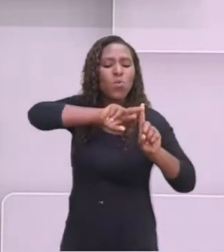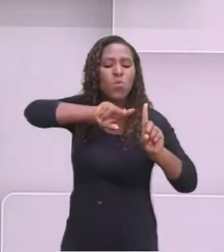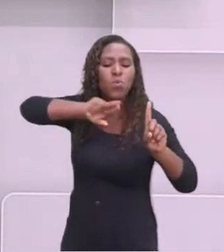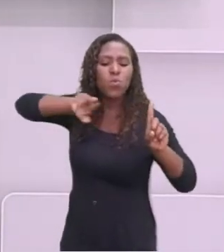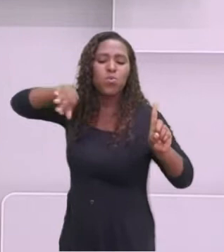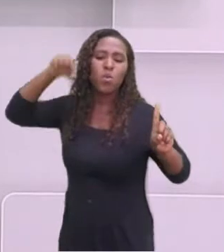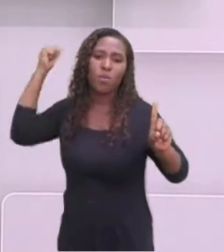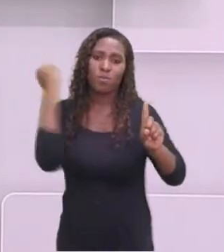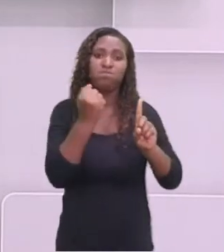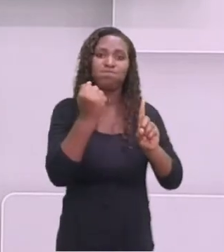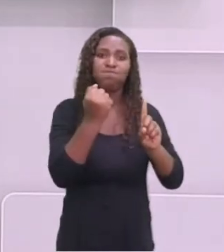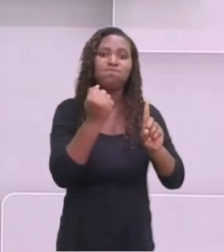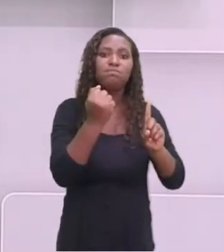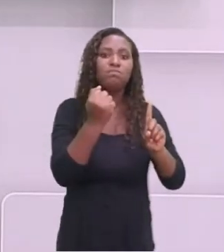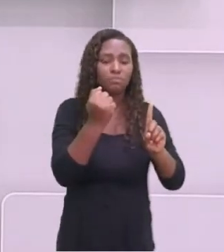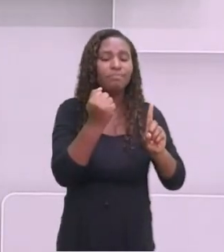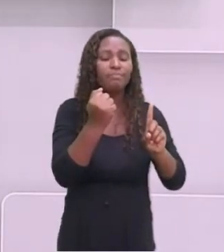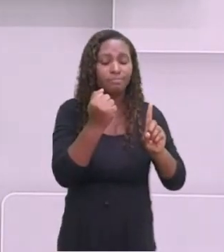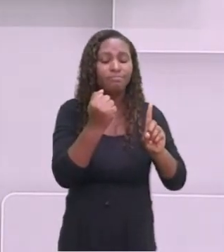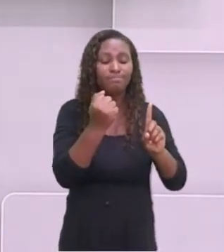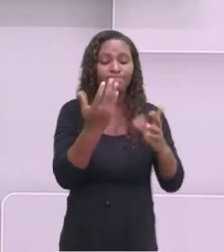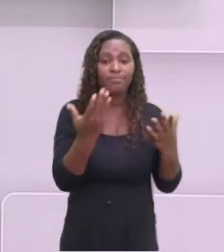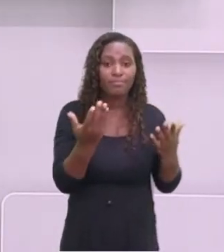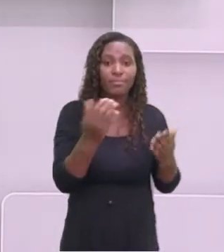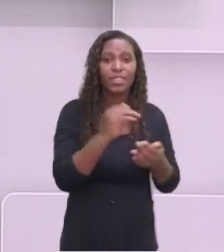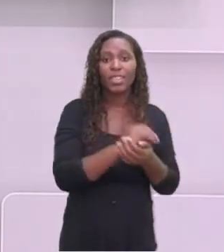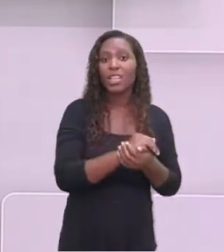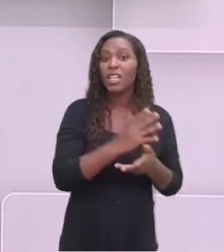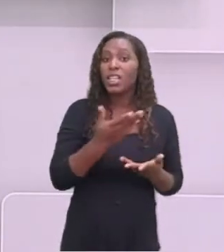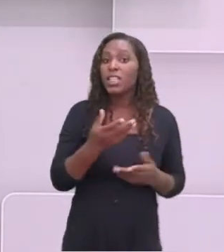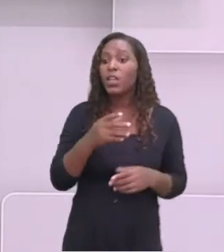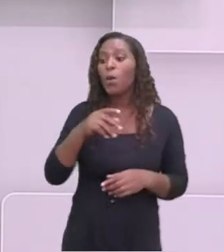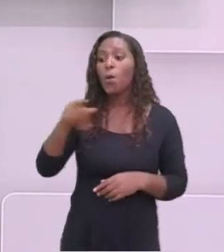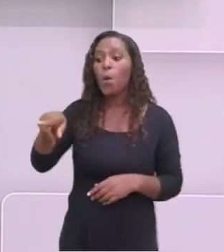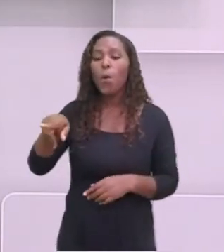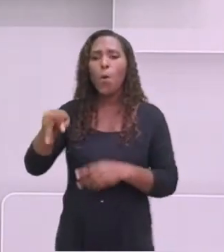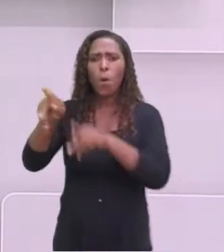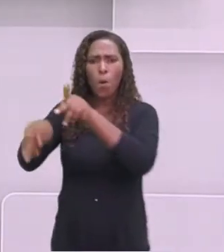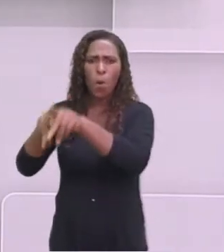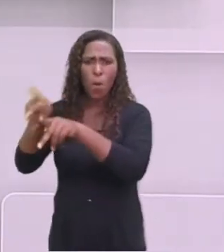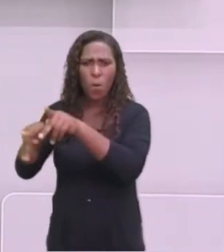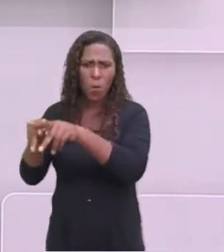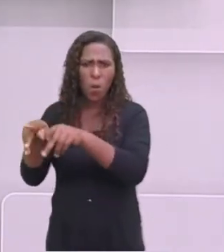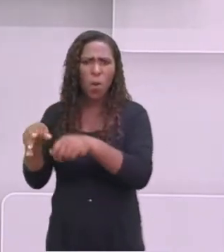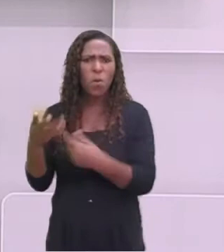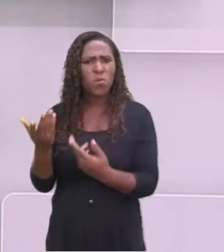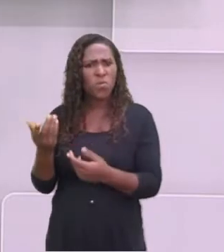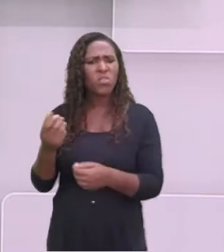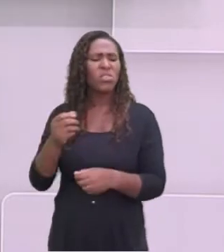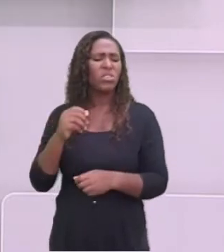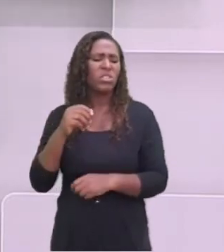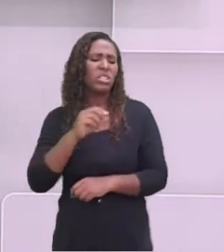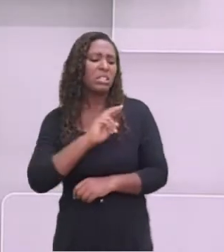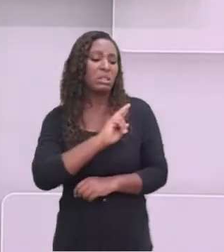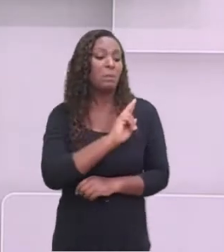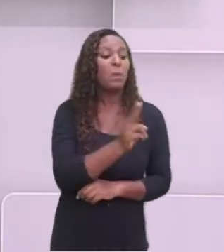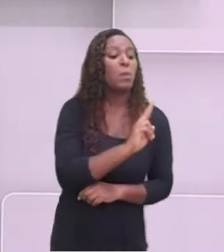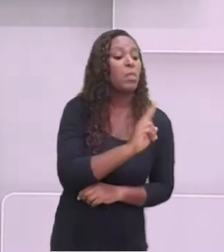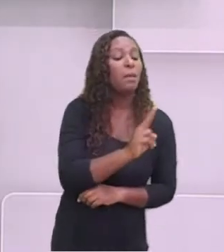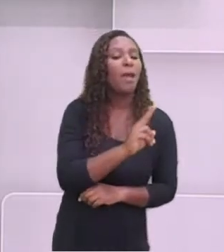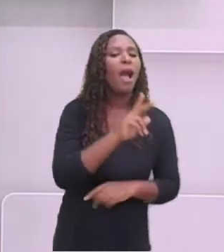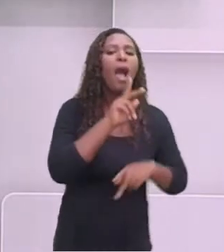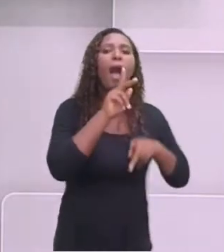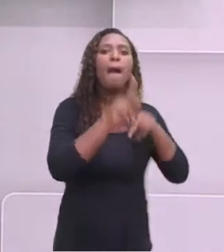região. Chamaram os índios de povos nativos da região. Olha bem, já até deram uma nomenclatura